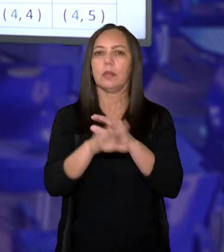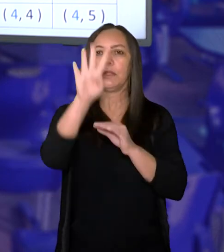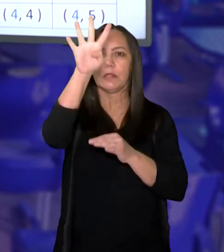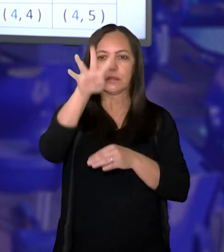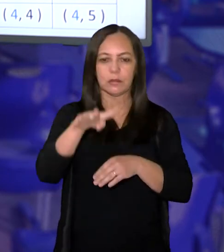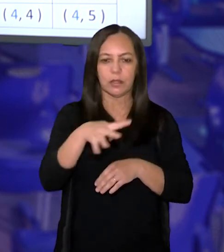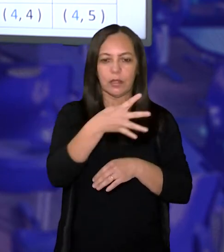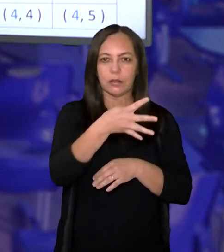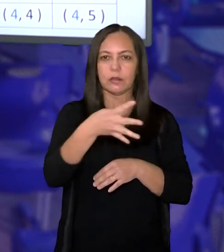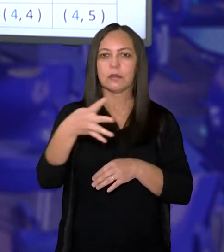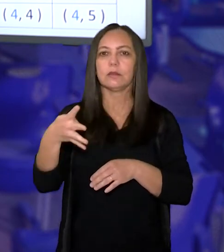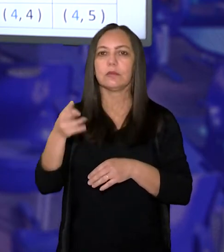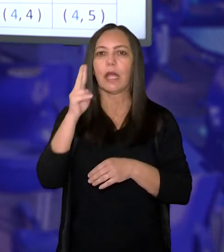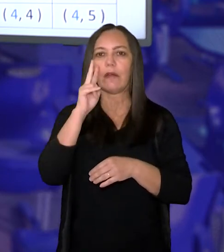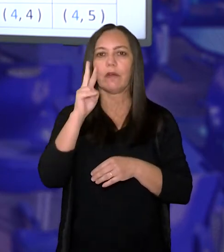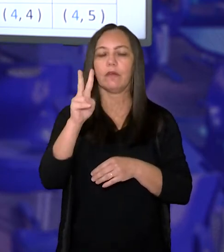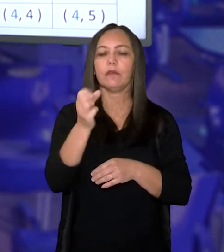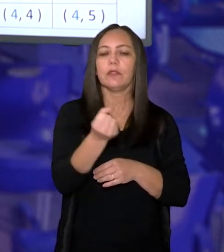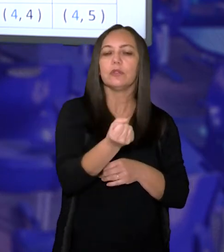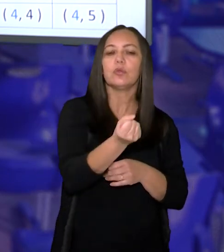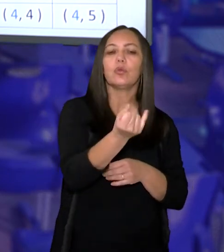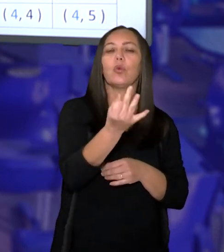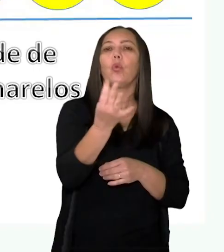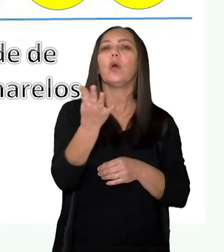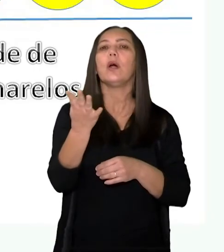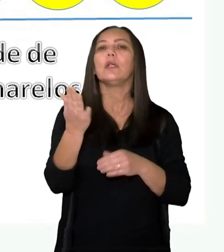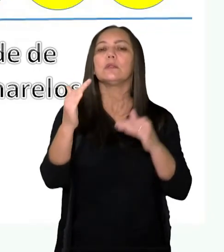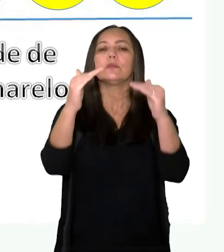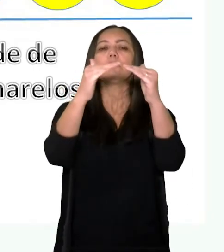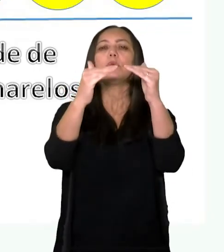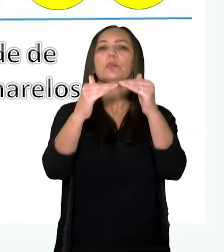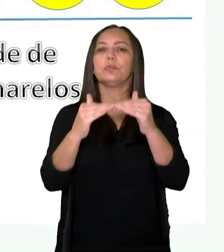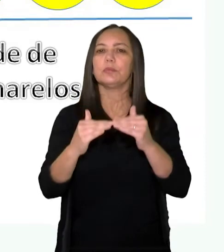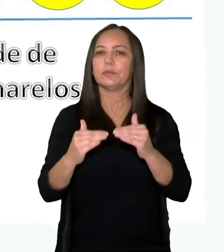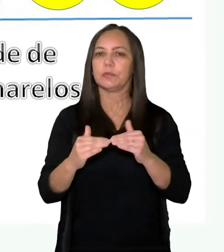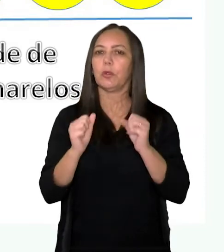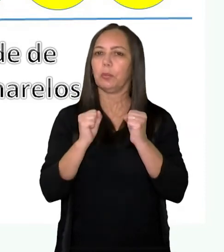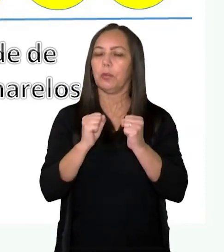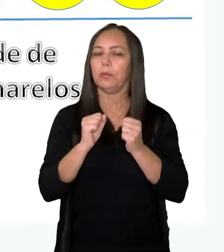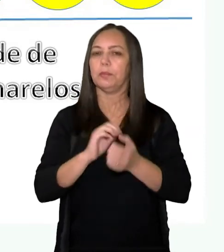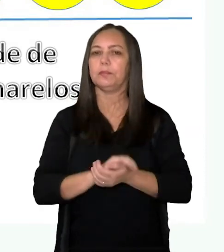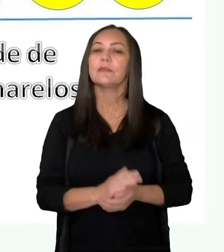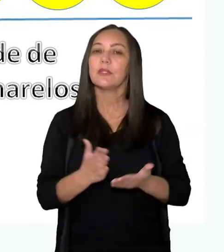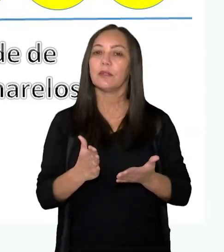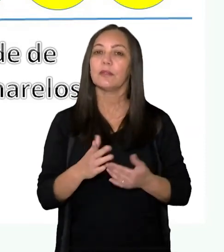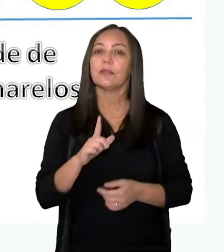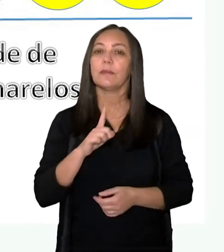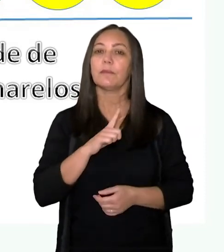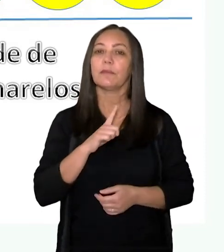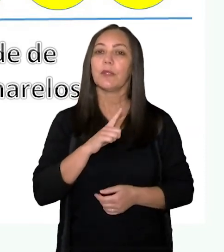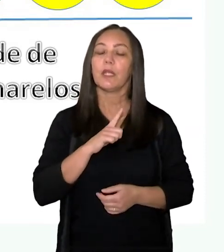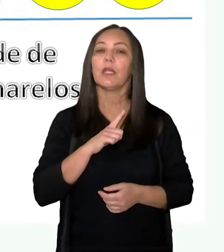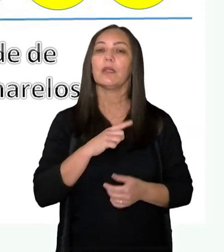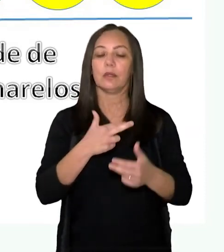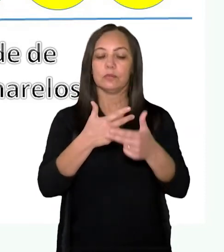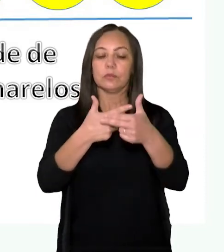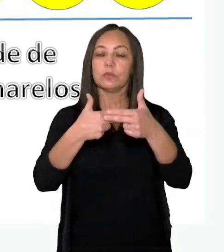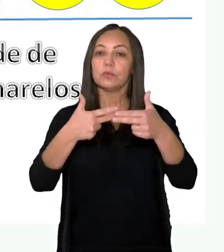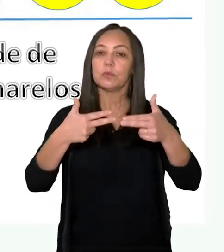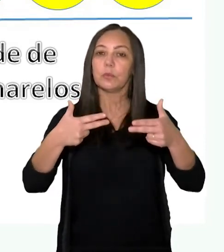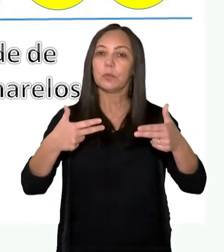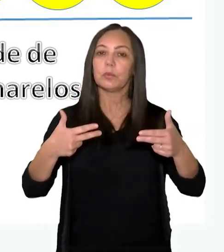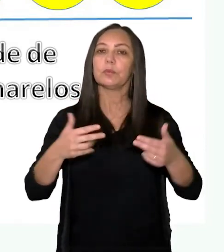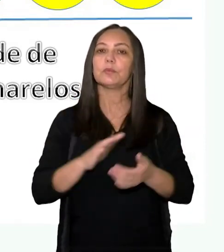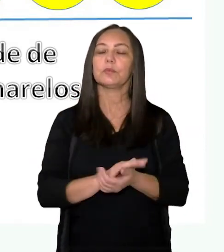a tabela, então você verá a quantidade de combinações. Então, nós temos a parte do produto,